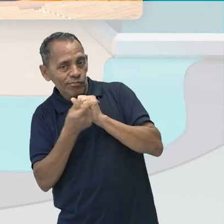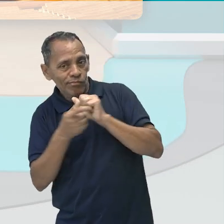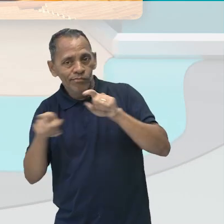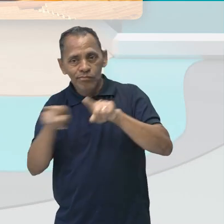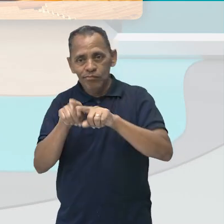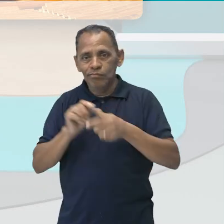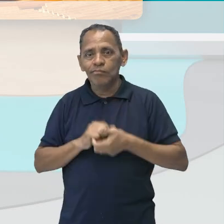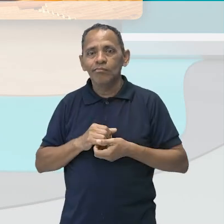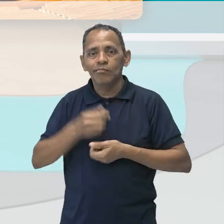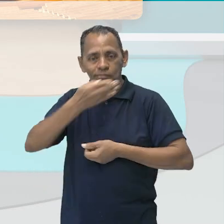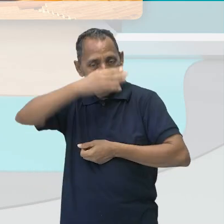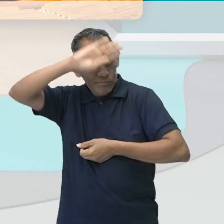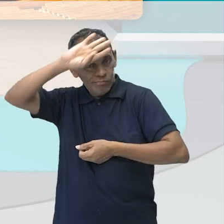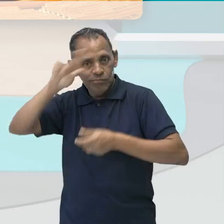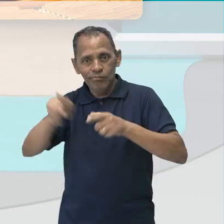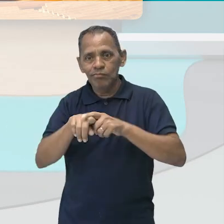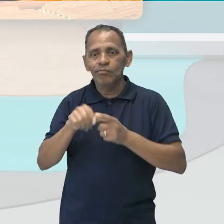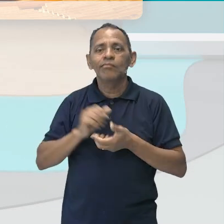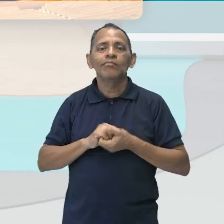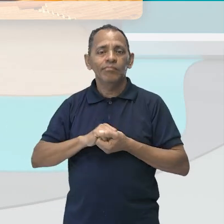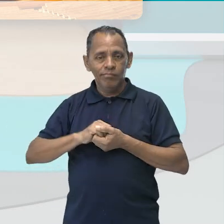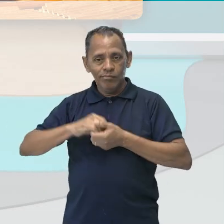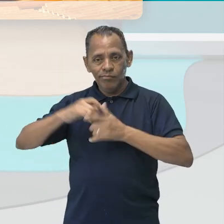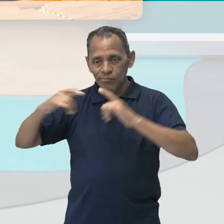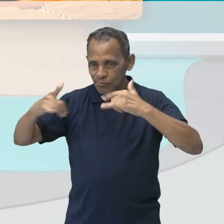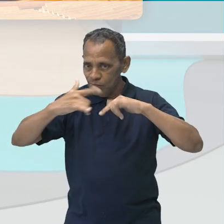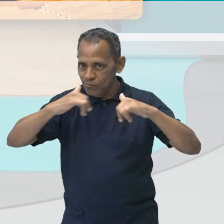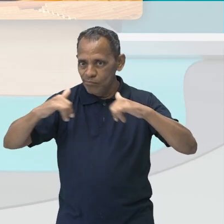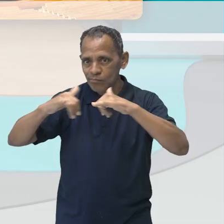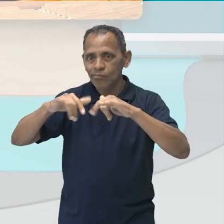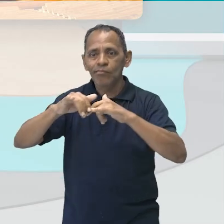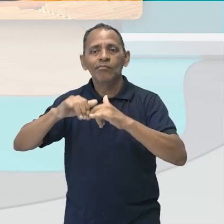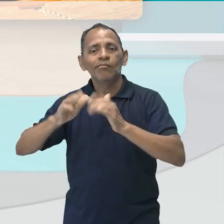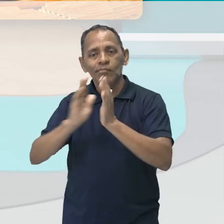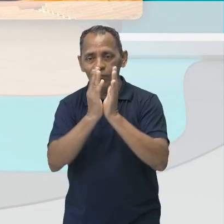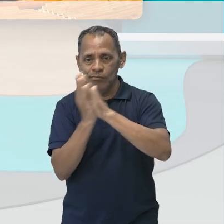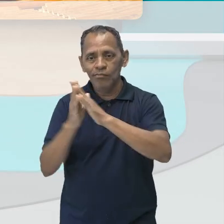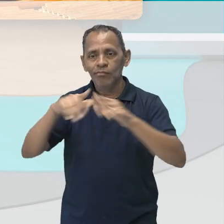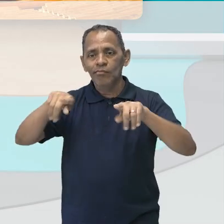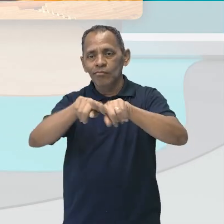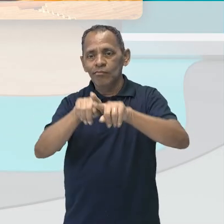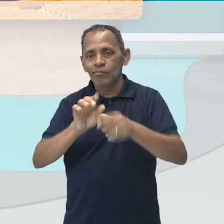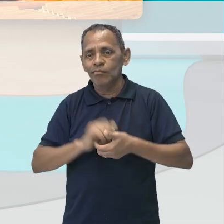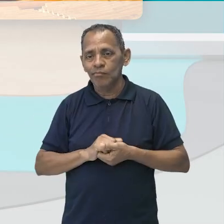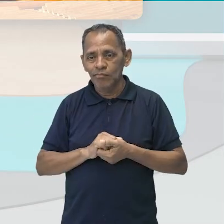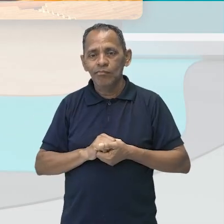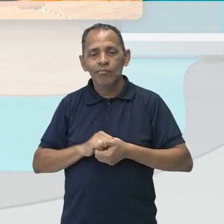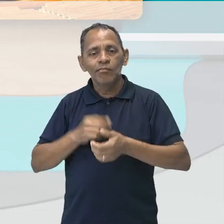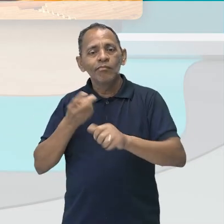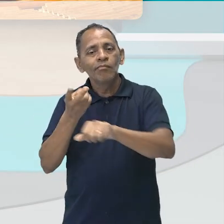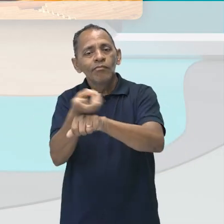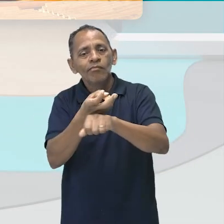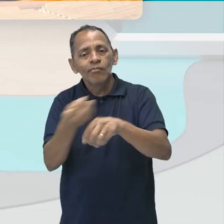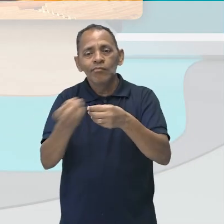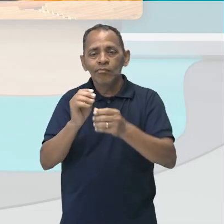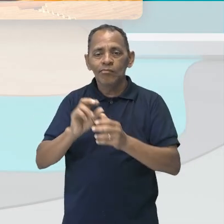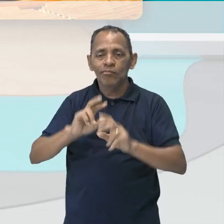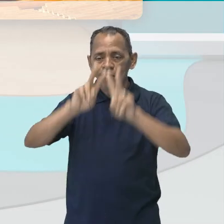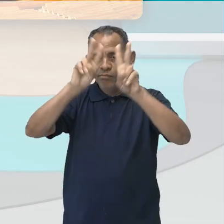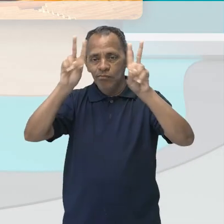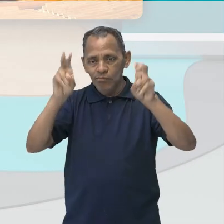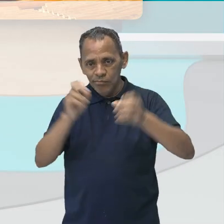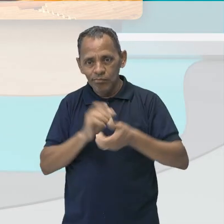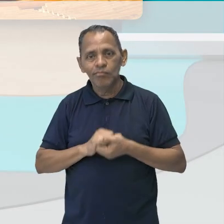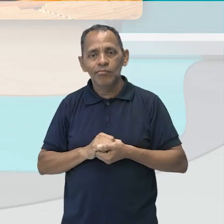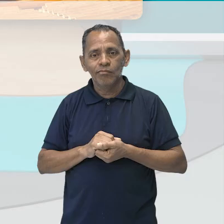de marionete e bonecos. Então, por exemplo, a tragédia, ela explora temas profundos, como